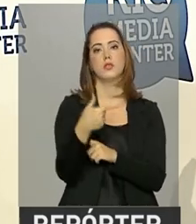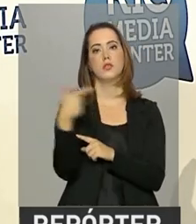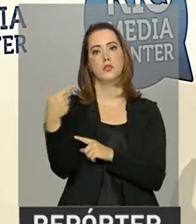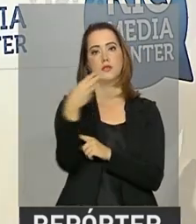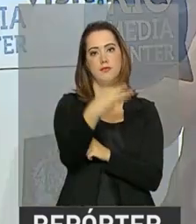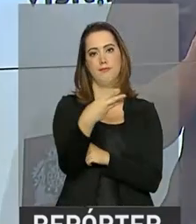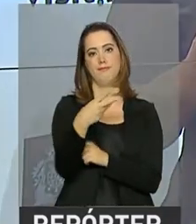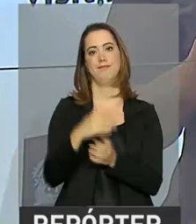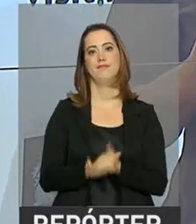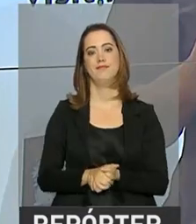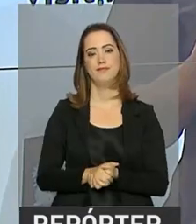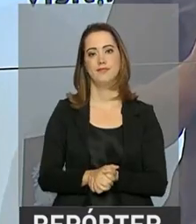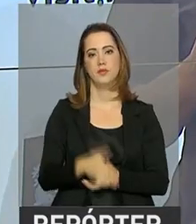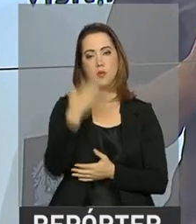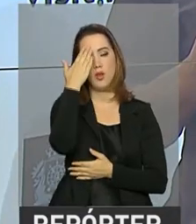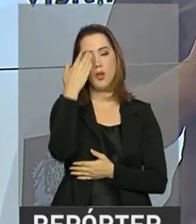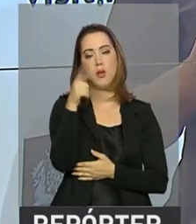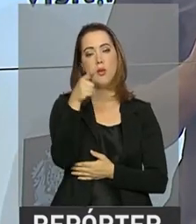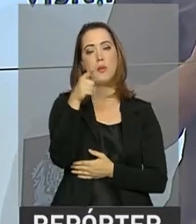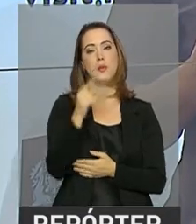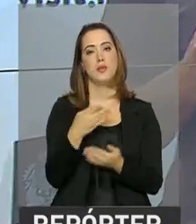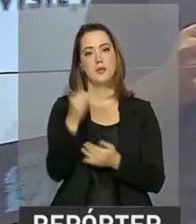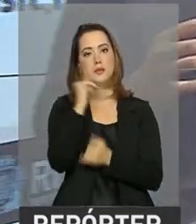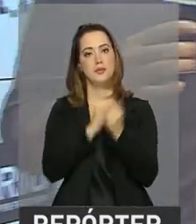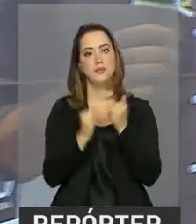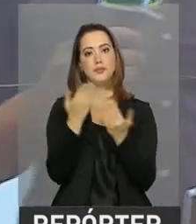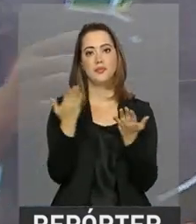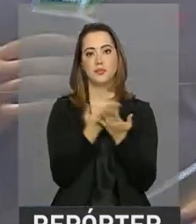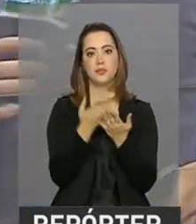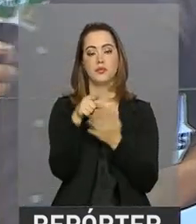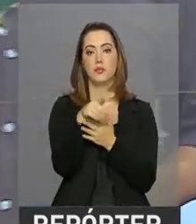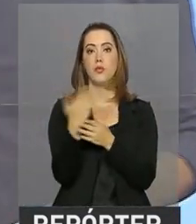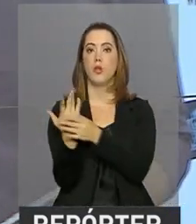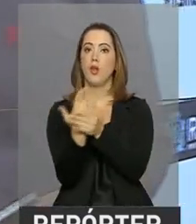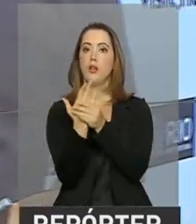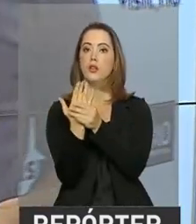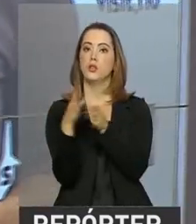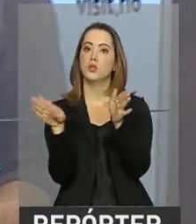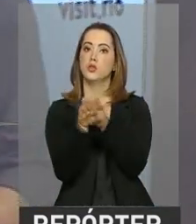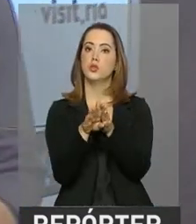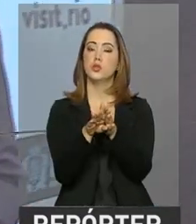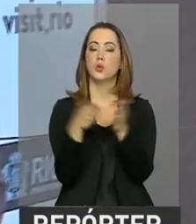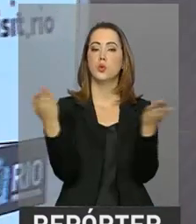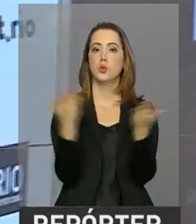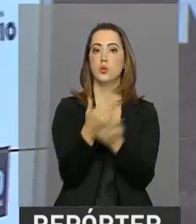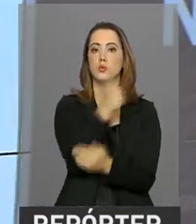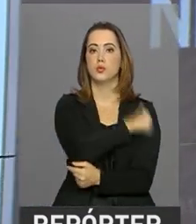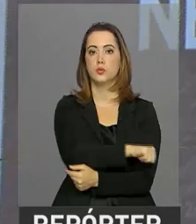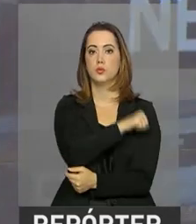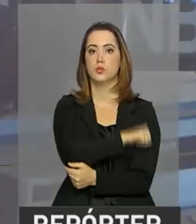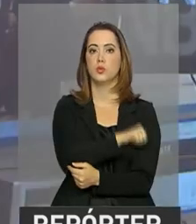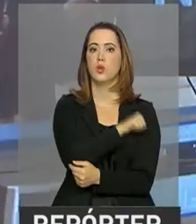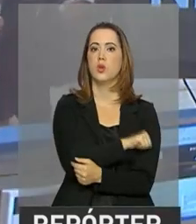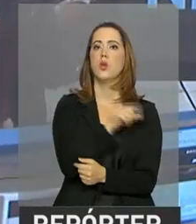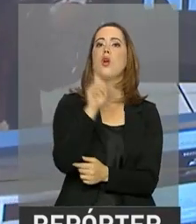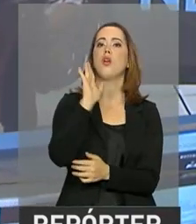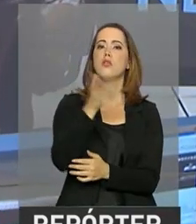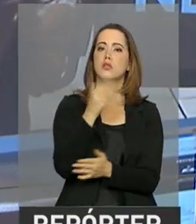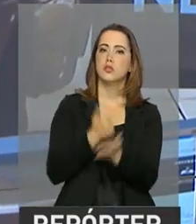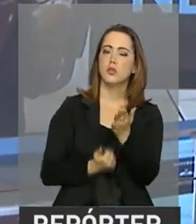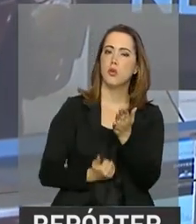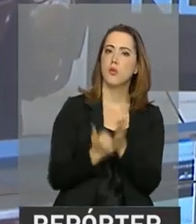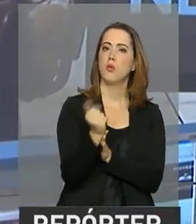Leandro obrigado Nei pelas suas informações e olha a tocha paralímpica chegou hoje ao Rio de Janeiro o símbolo dos jogos